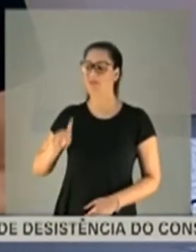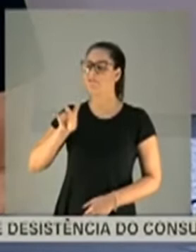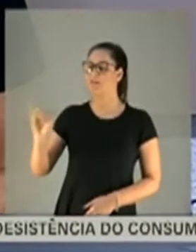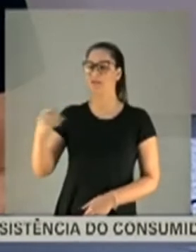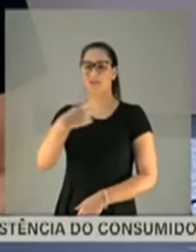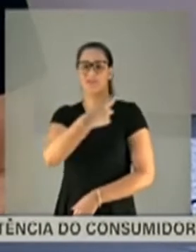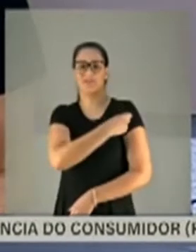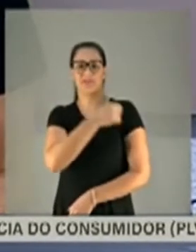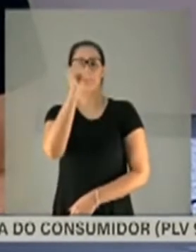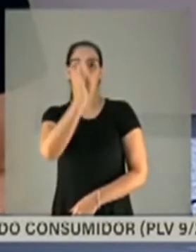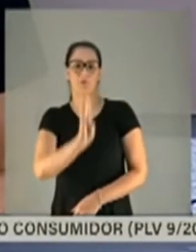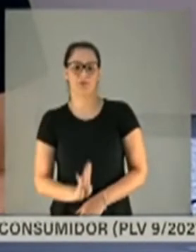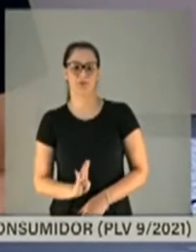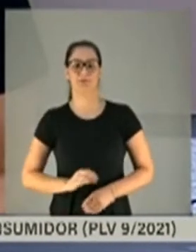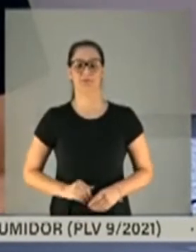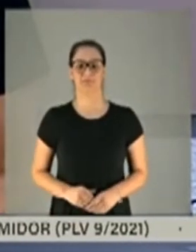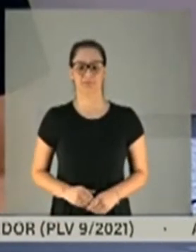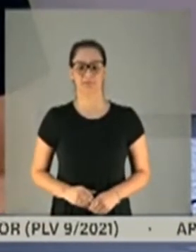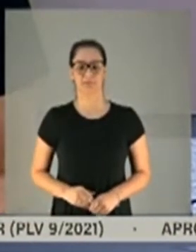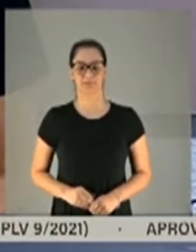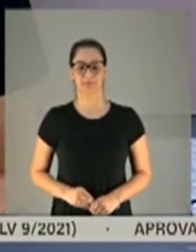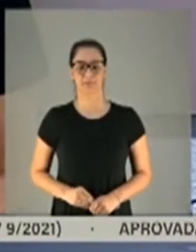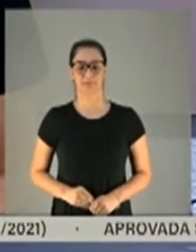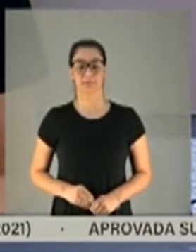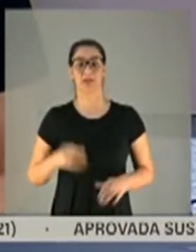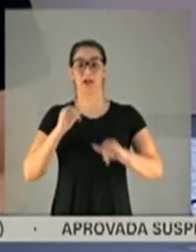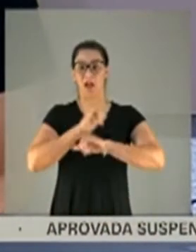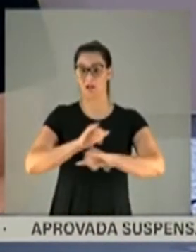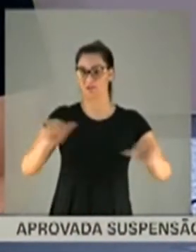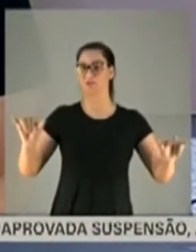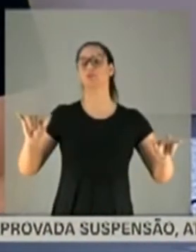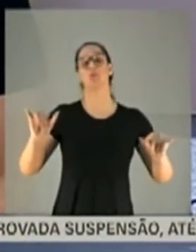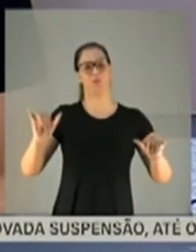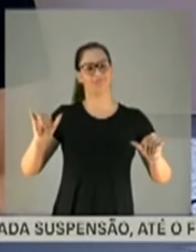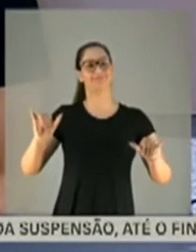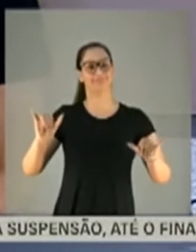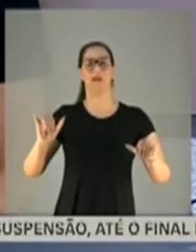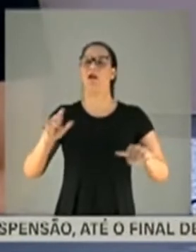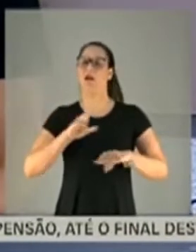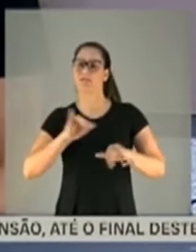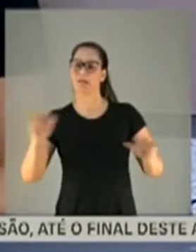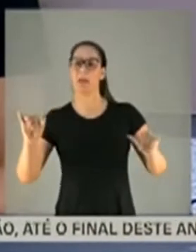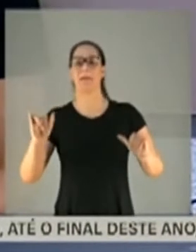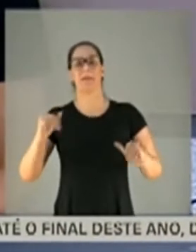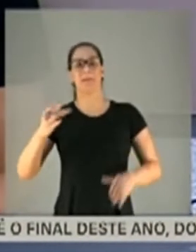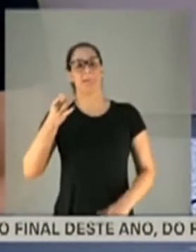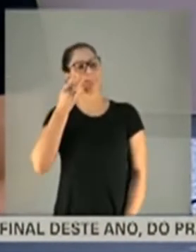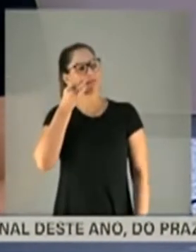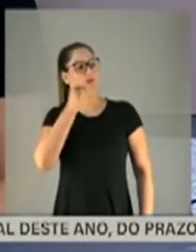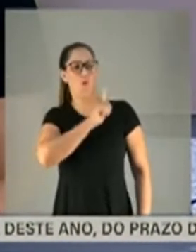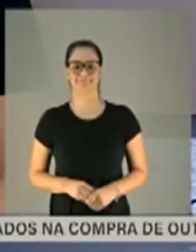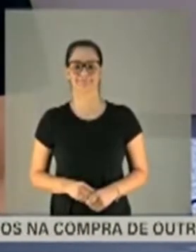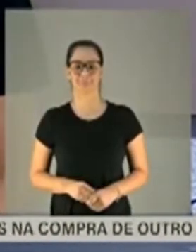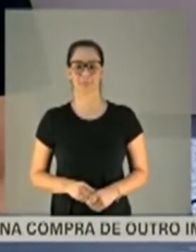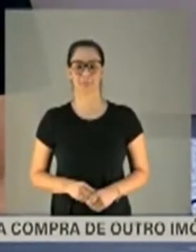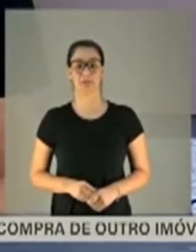a vacina do Butantan, a vacina do Brasil. E anunciou naquele momento, publicamente, com a presença de governadores, de